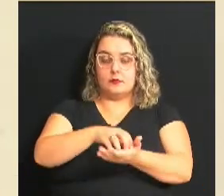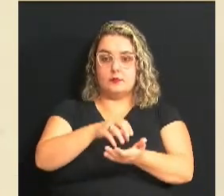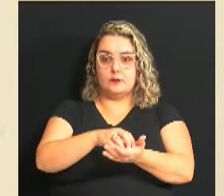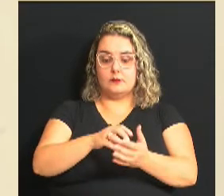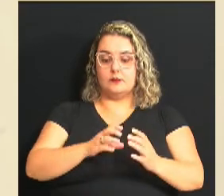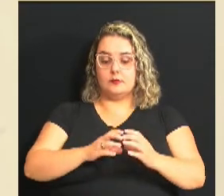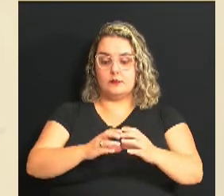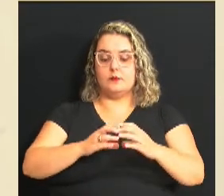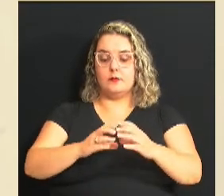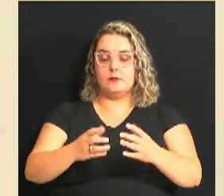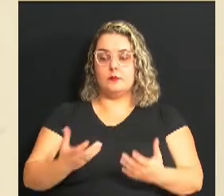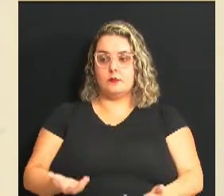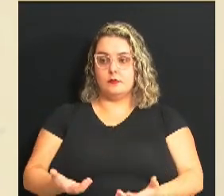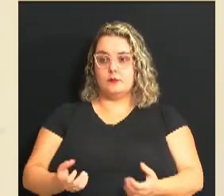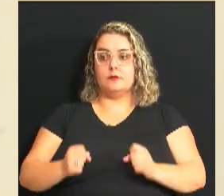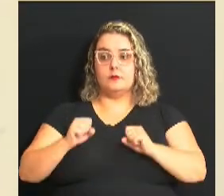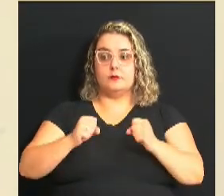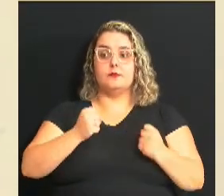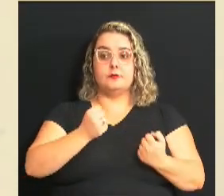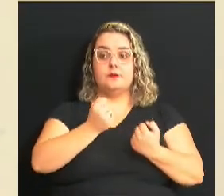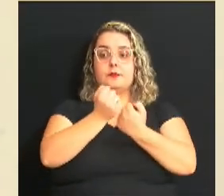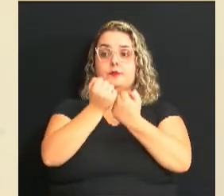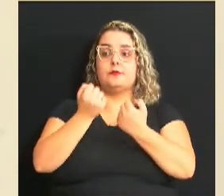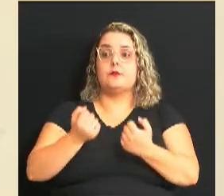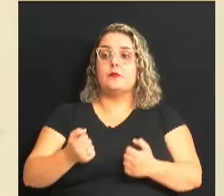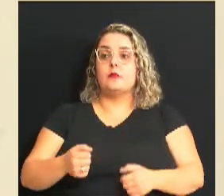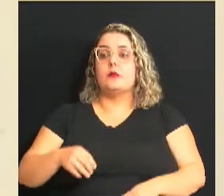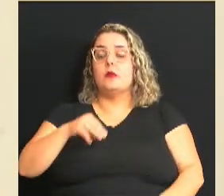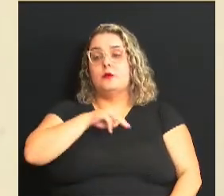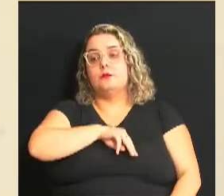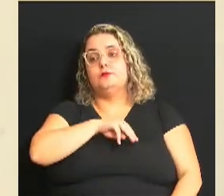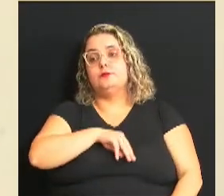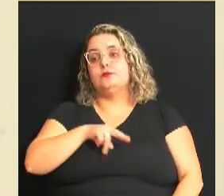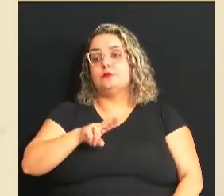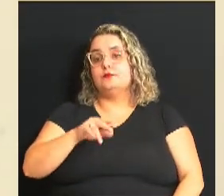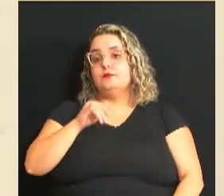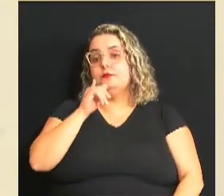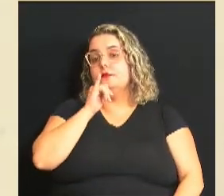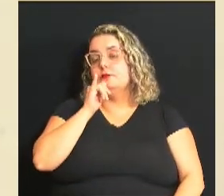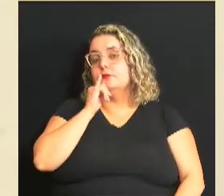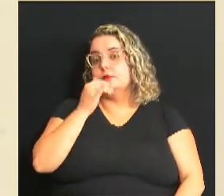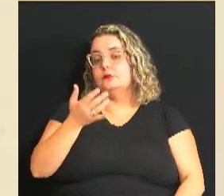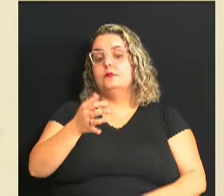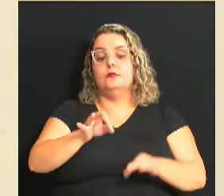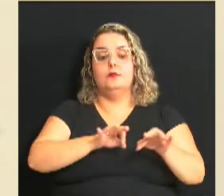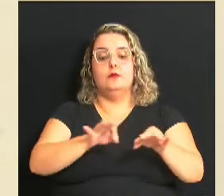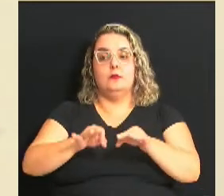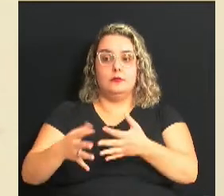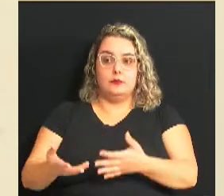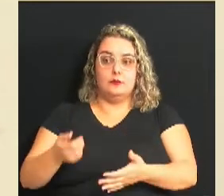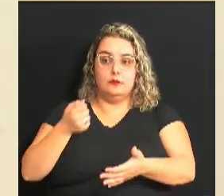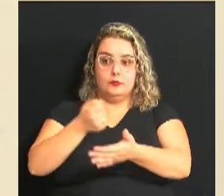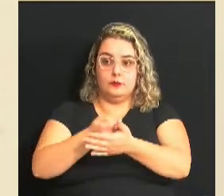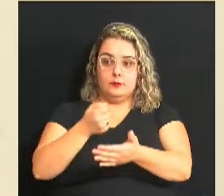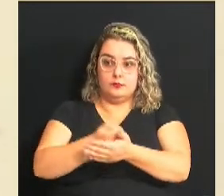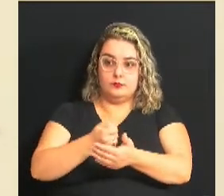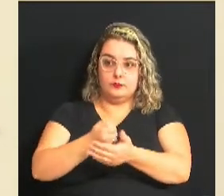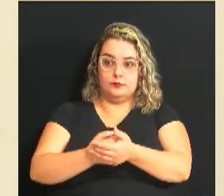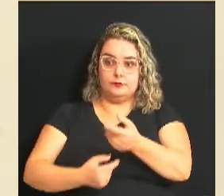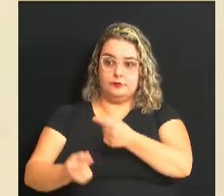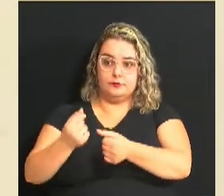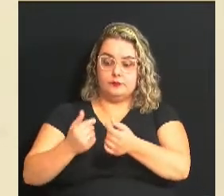podemos apoiar nessa tarefa, ou, por exemplo, um programa que garanta recursos